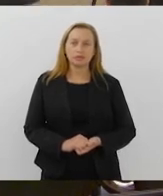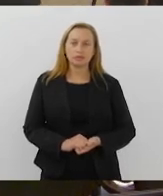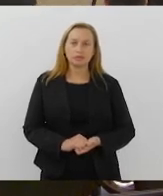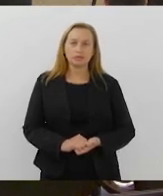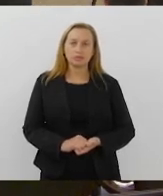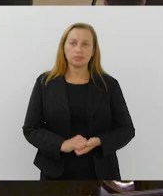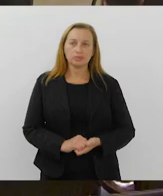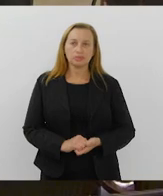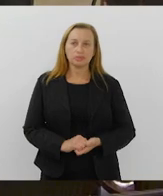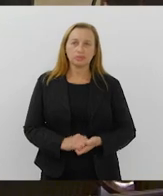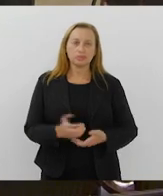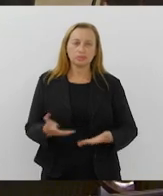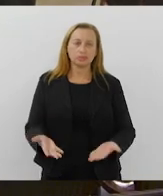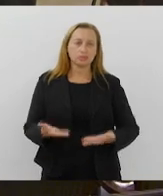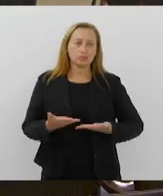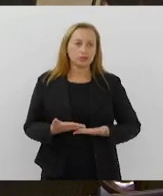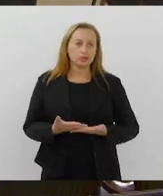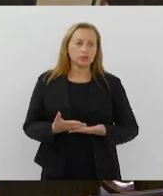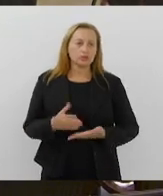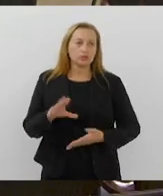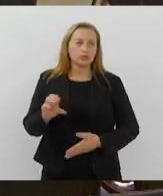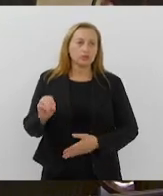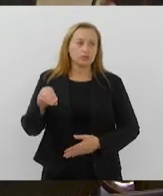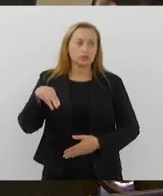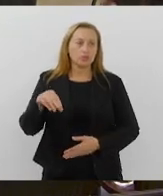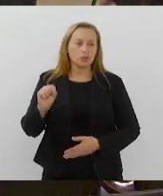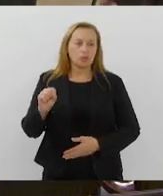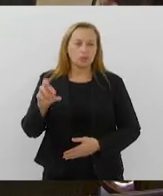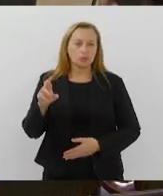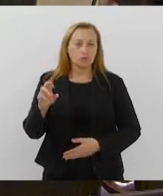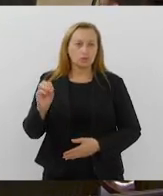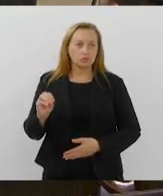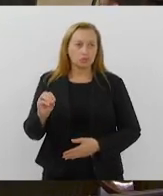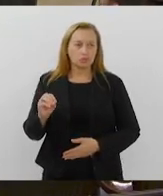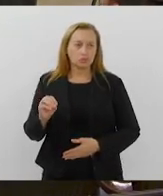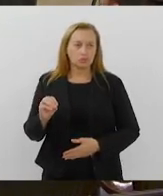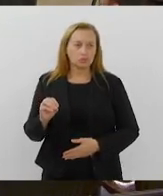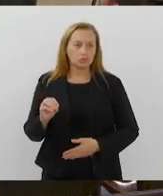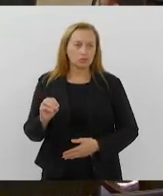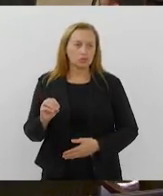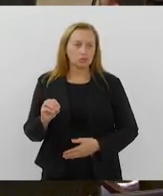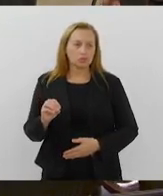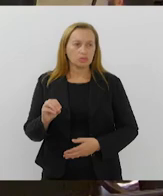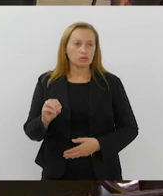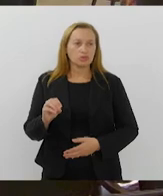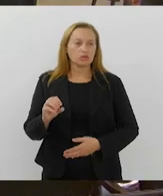Próximo agraciado, o cônsul honorário do Sri Lanka, grão-mestre Surraco Bastos.